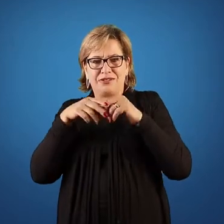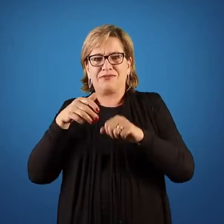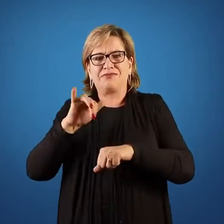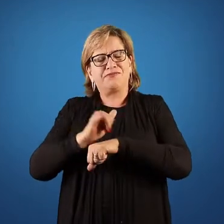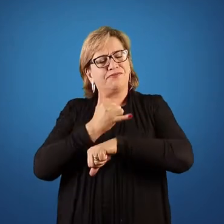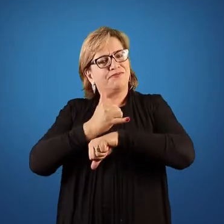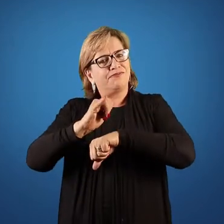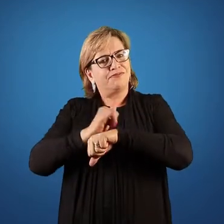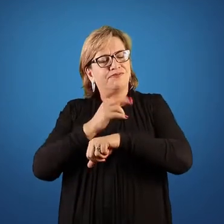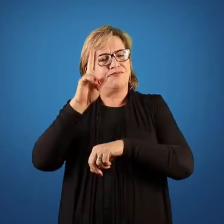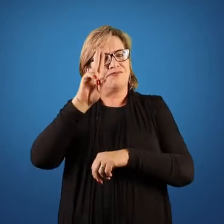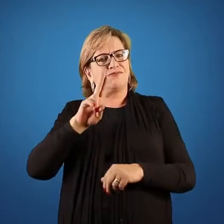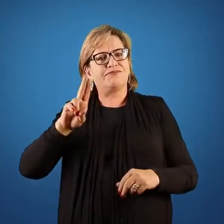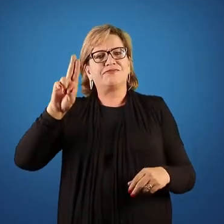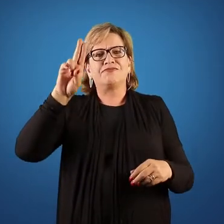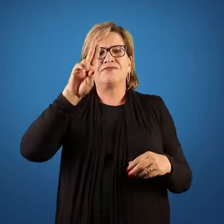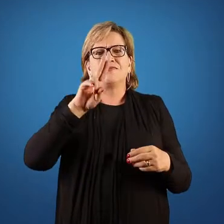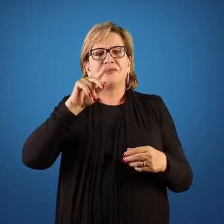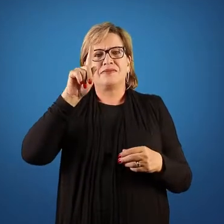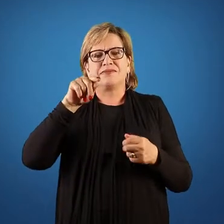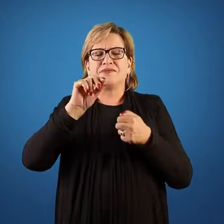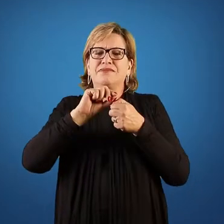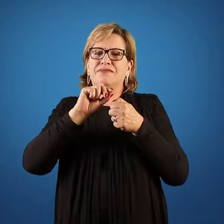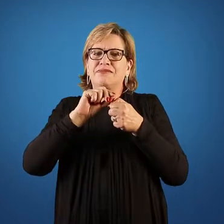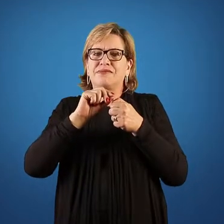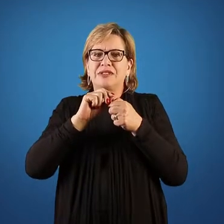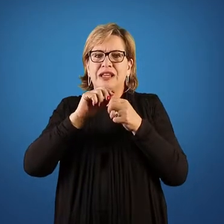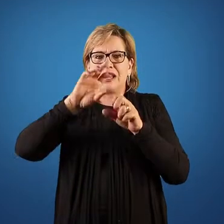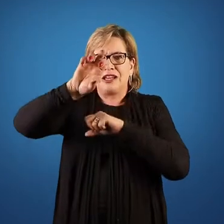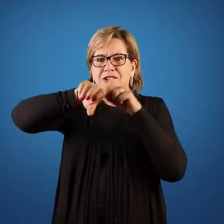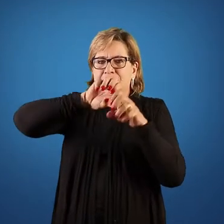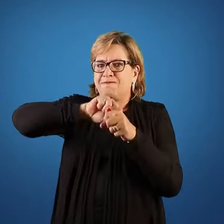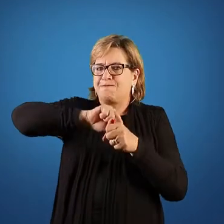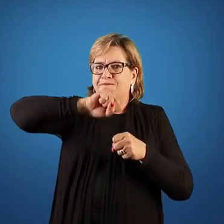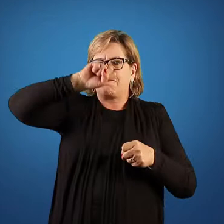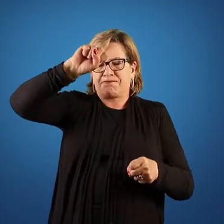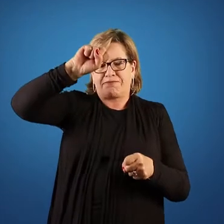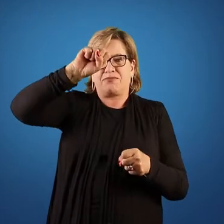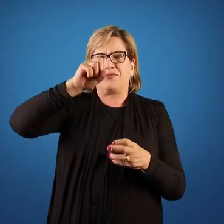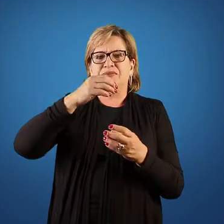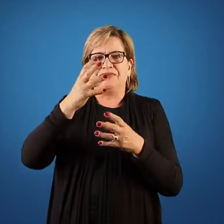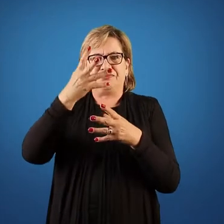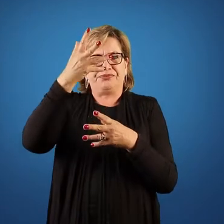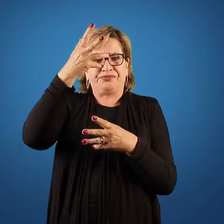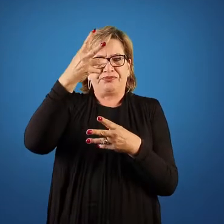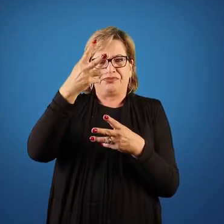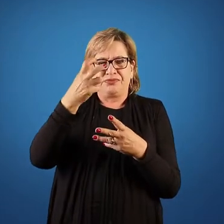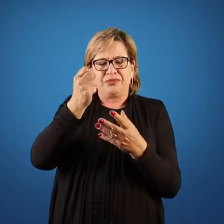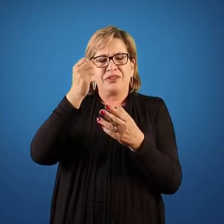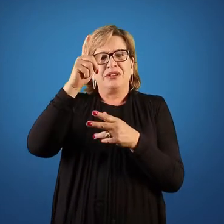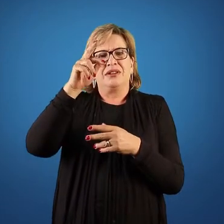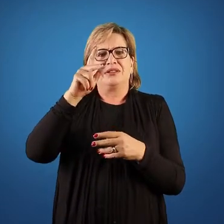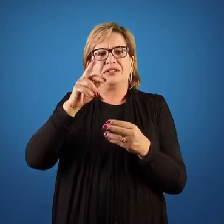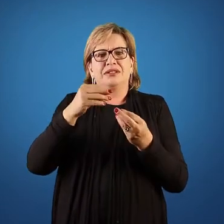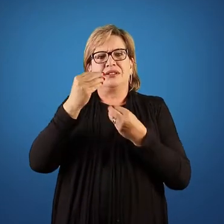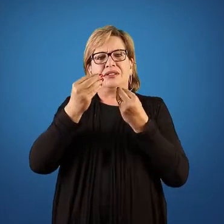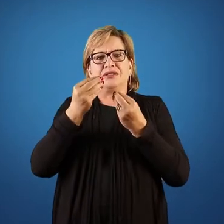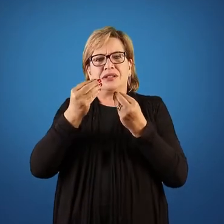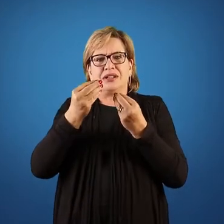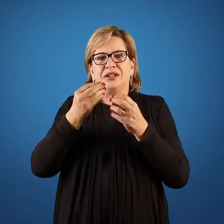estratégias que a gente adota é fazer um nó no tecido e como se ele fosse